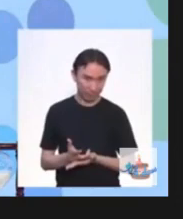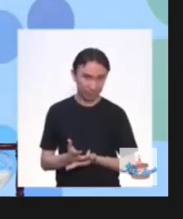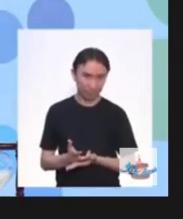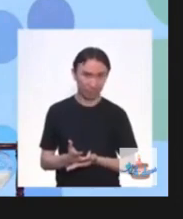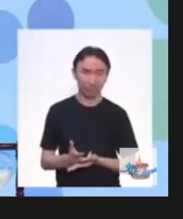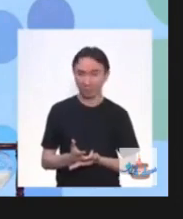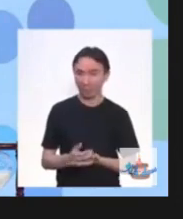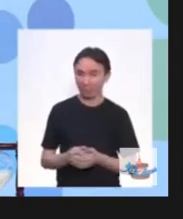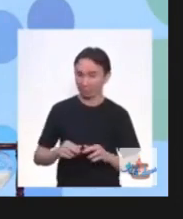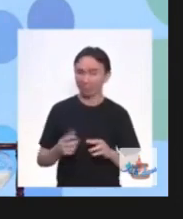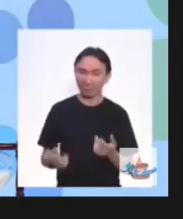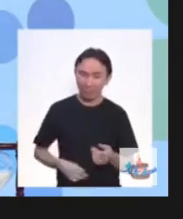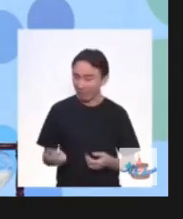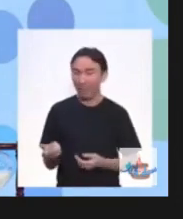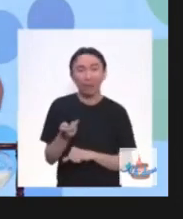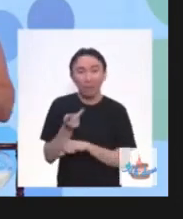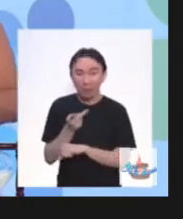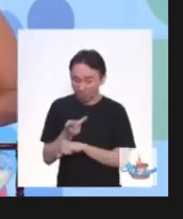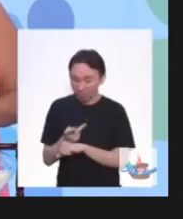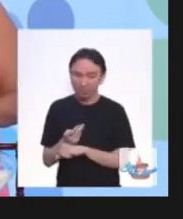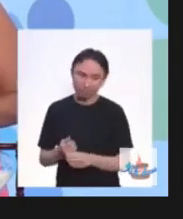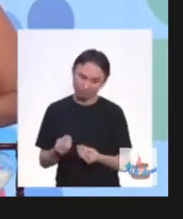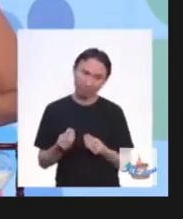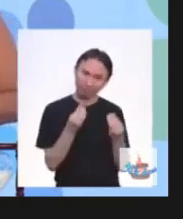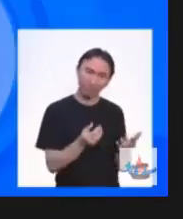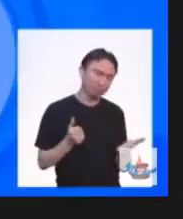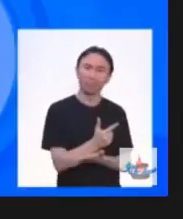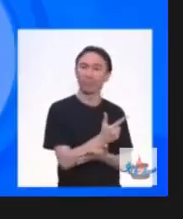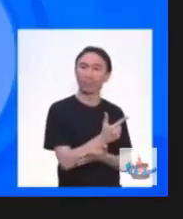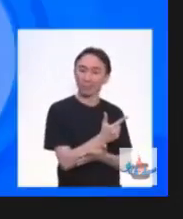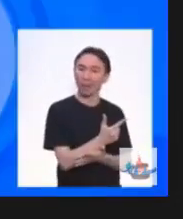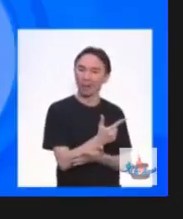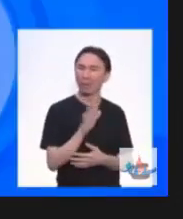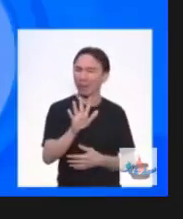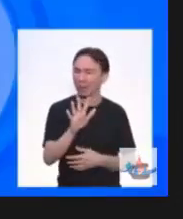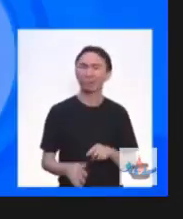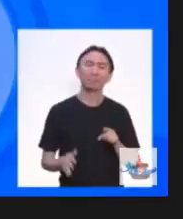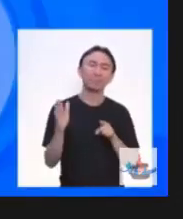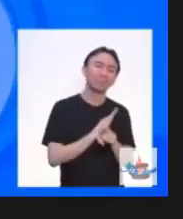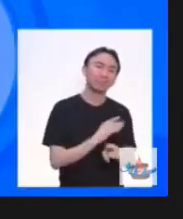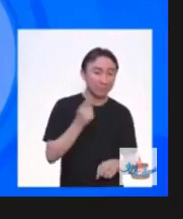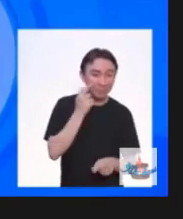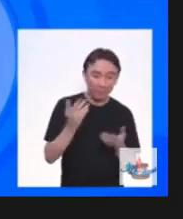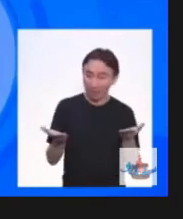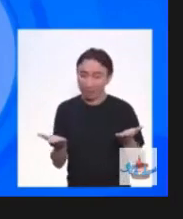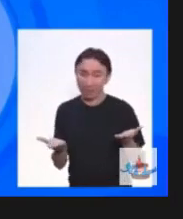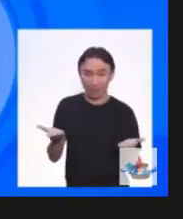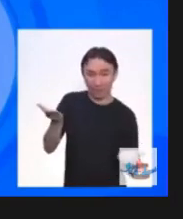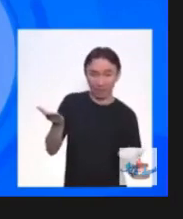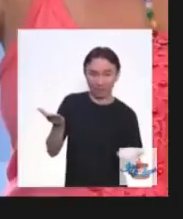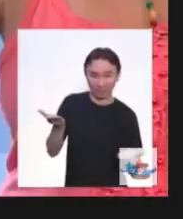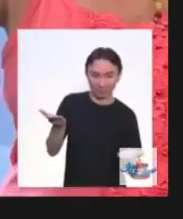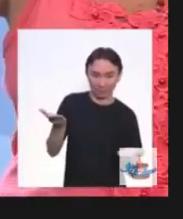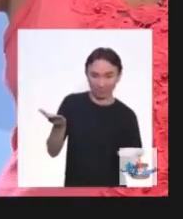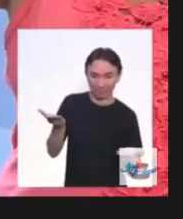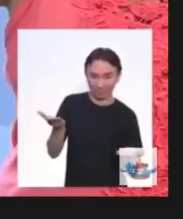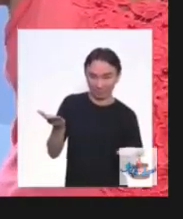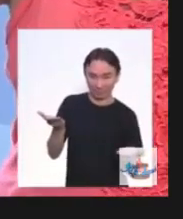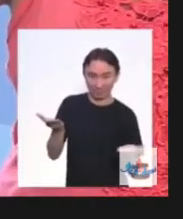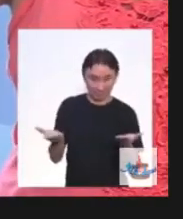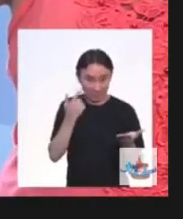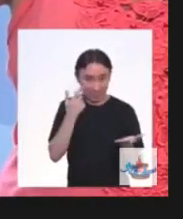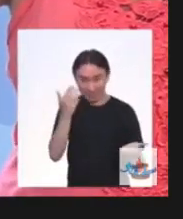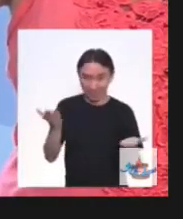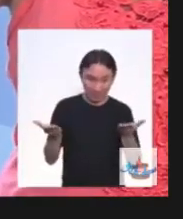colocar, ele manda lá a sua prata para outro país. Agora eu vou perguntar para vocês, dá uma olhadinha aqui na balança. Eu até vou voltar com os alunos lá de lancharia para eles